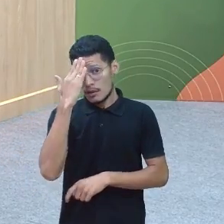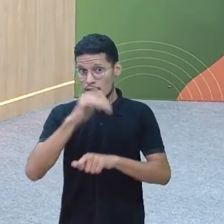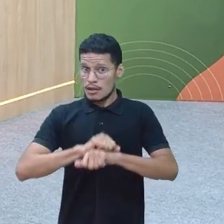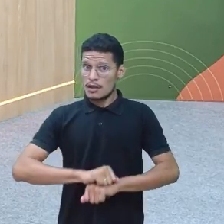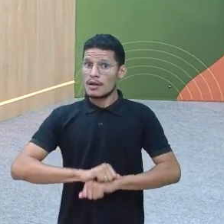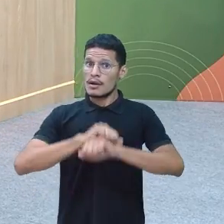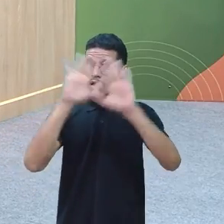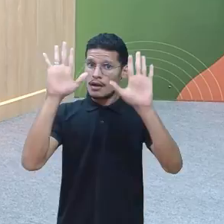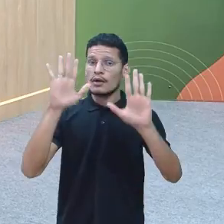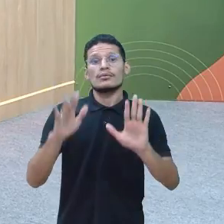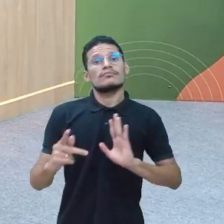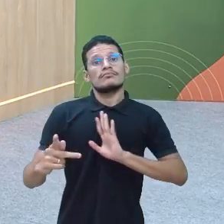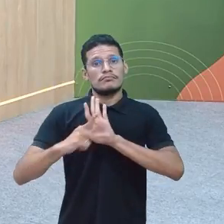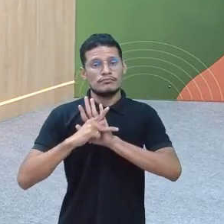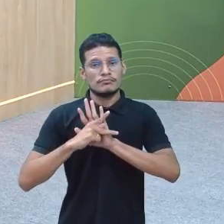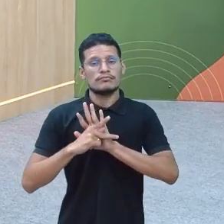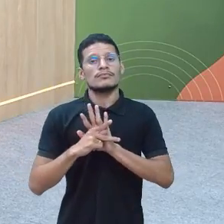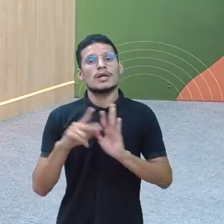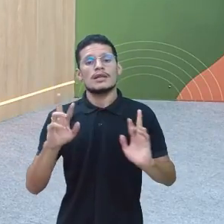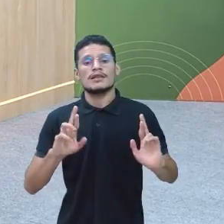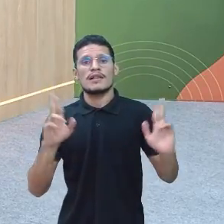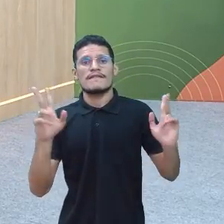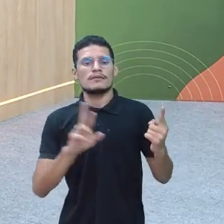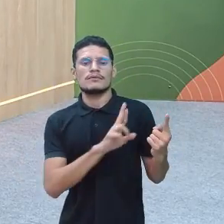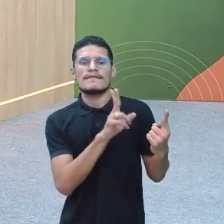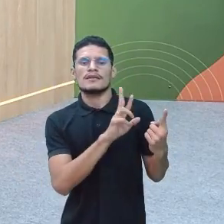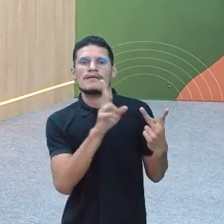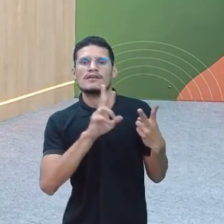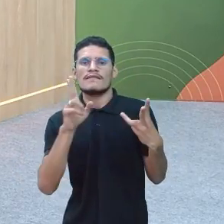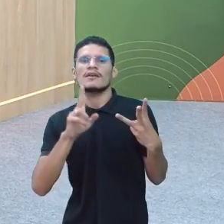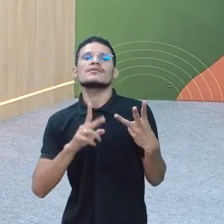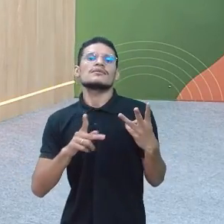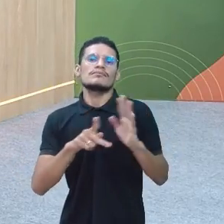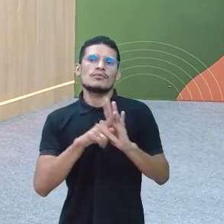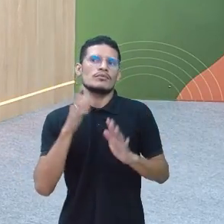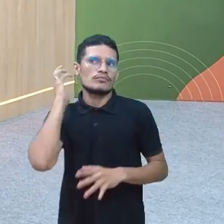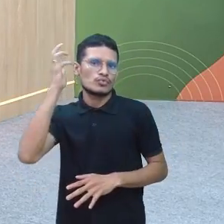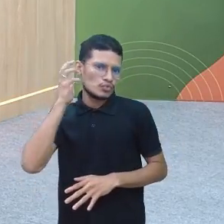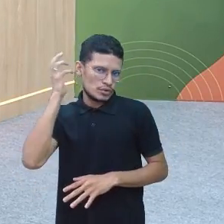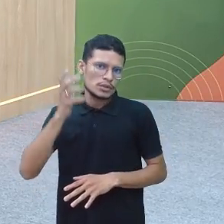compreenderam essa diferença musical, essa diferença sonora.